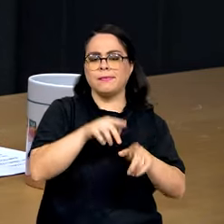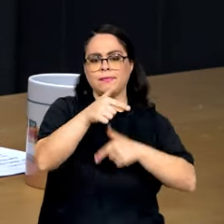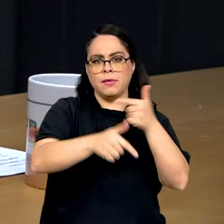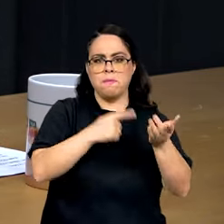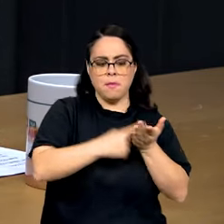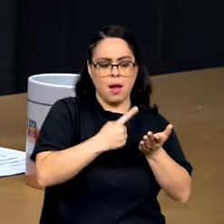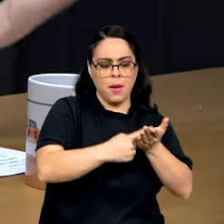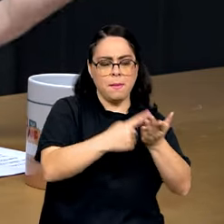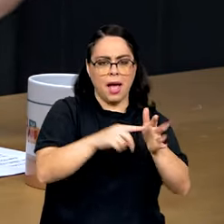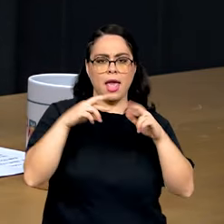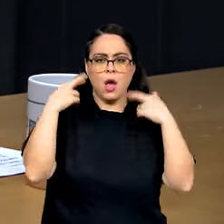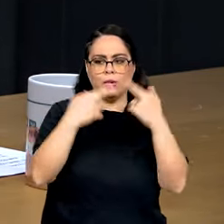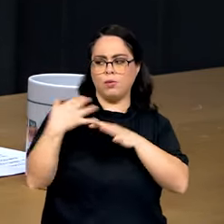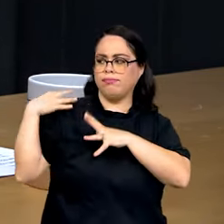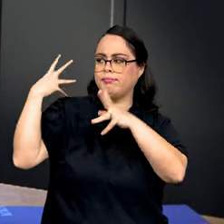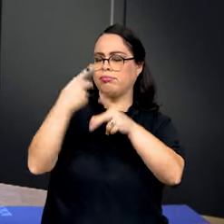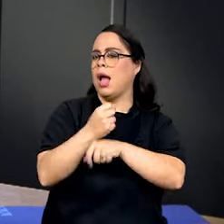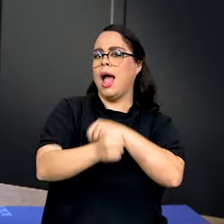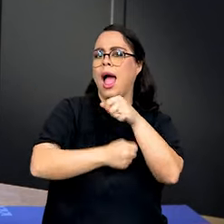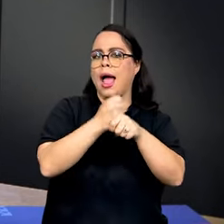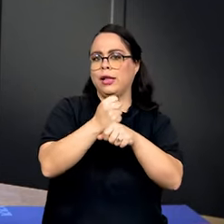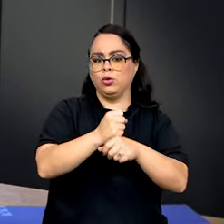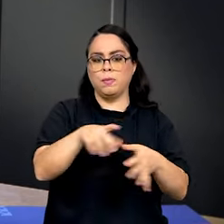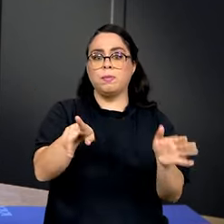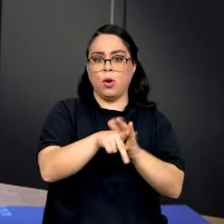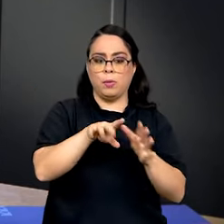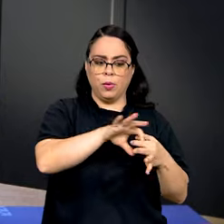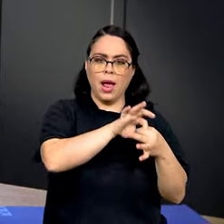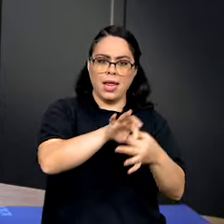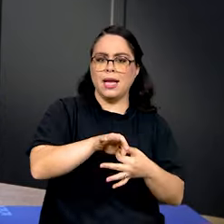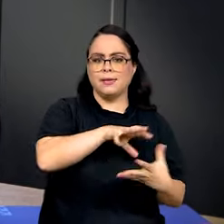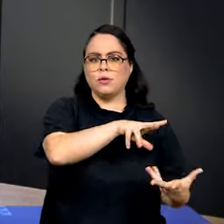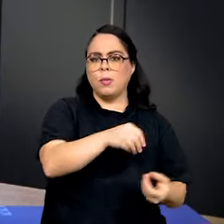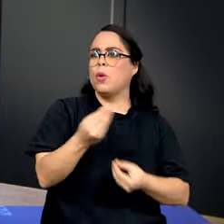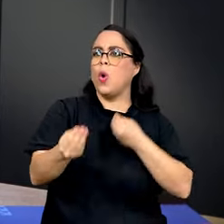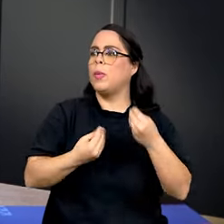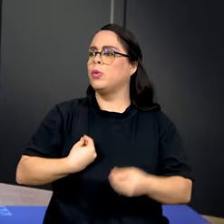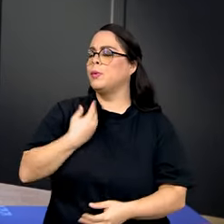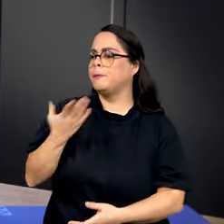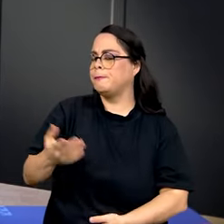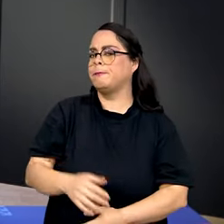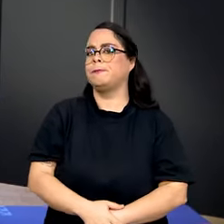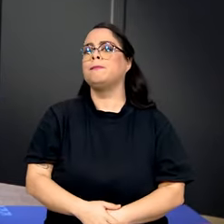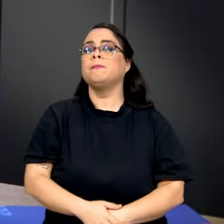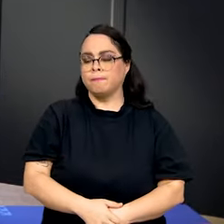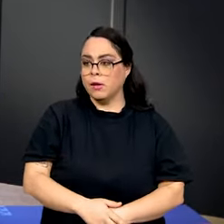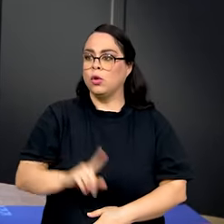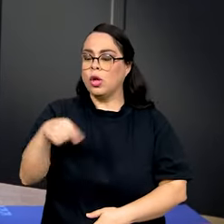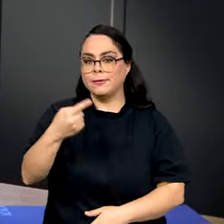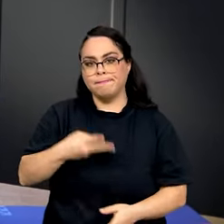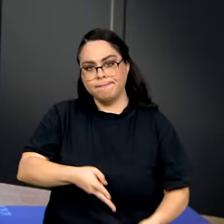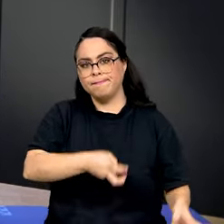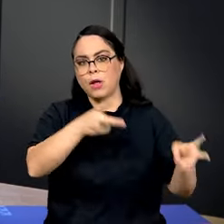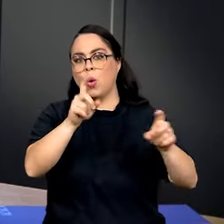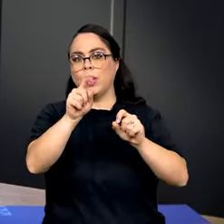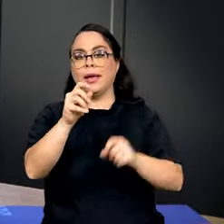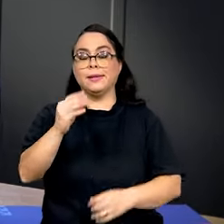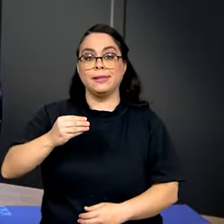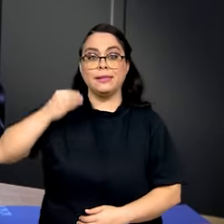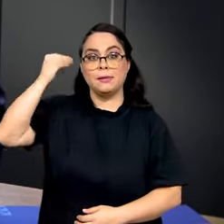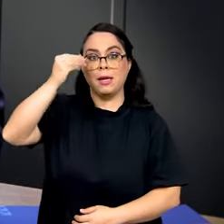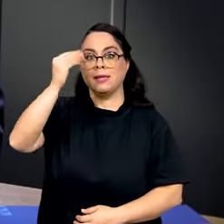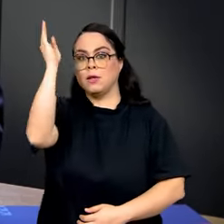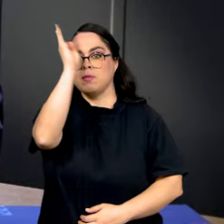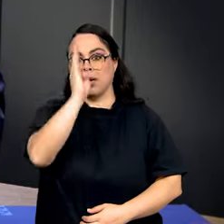Global em várias agendas internacionais ao longo do ano como é que foram essas trocas Nós levamos em consideração eh a